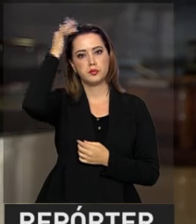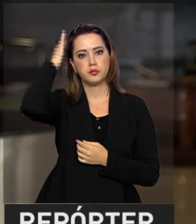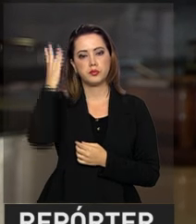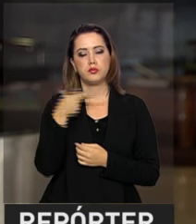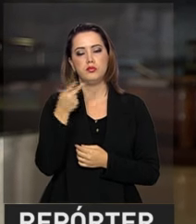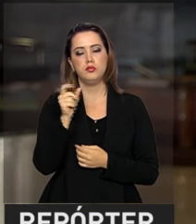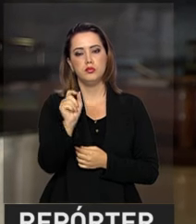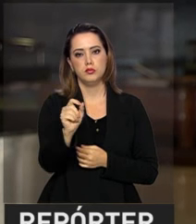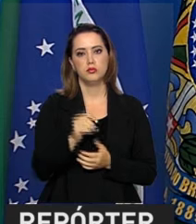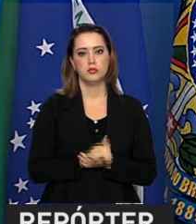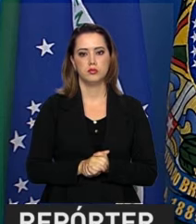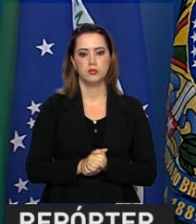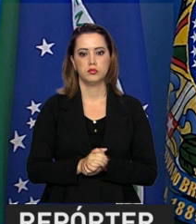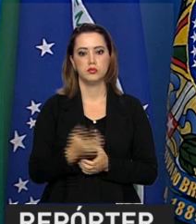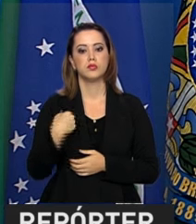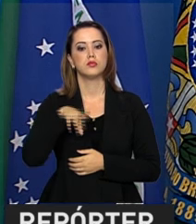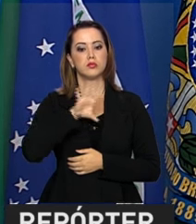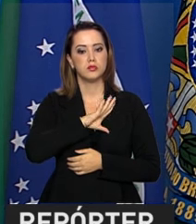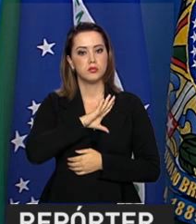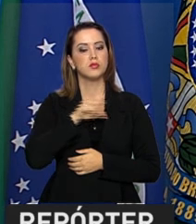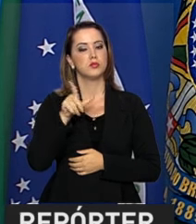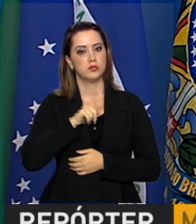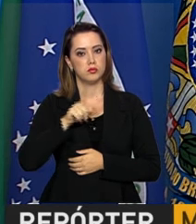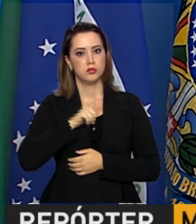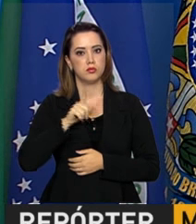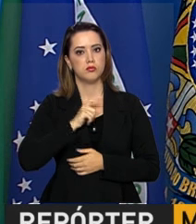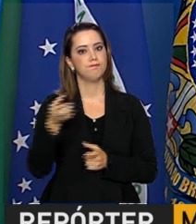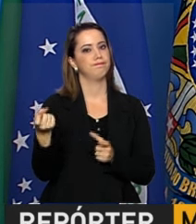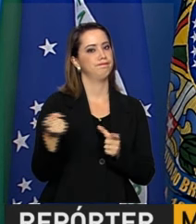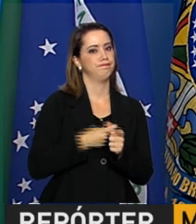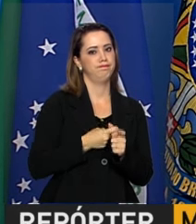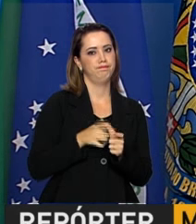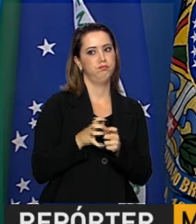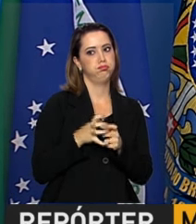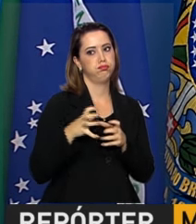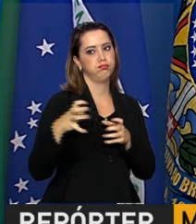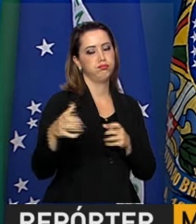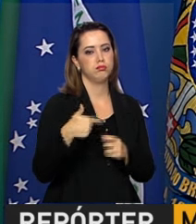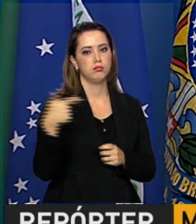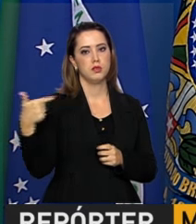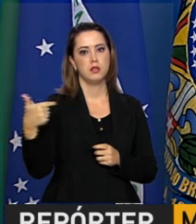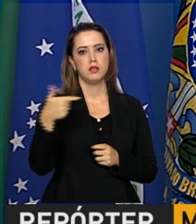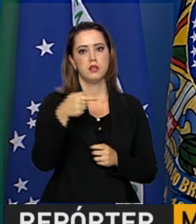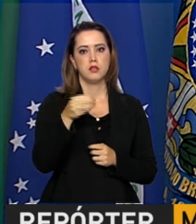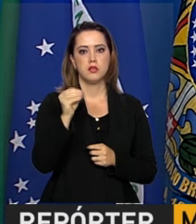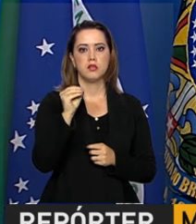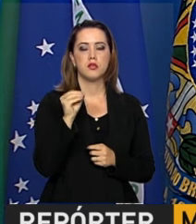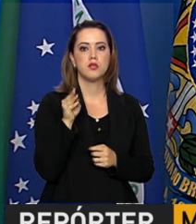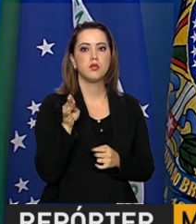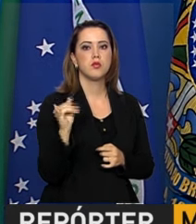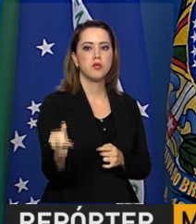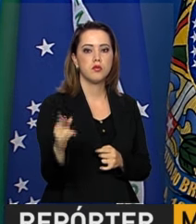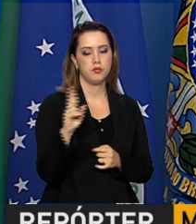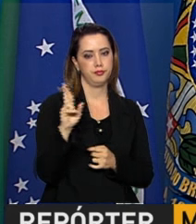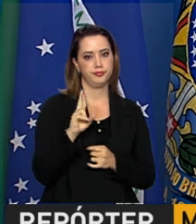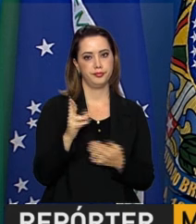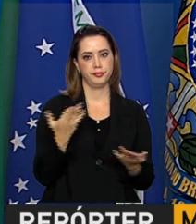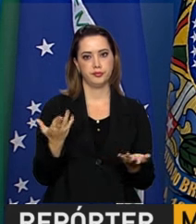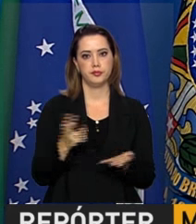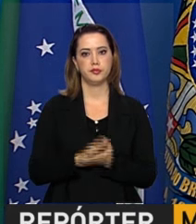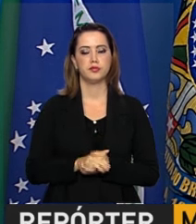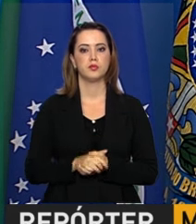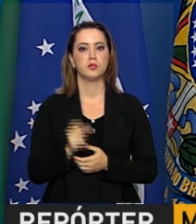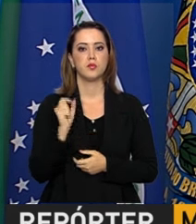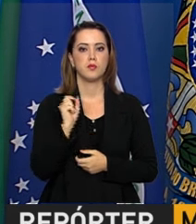Temer. Nós temos um déficit extraordinário de 170 milhões, bilhões